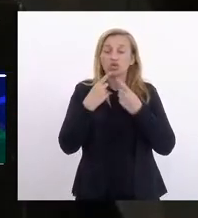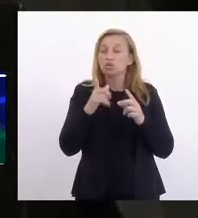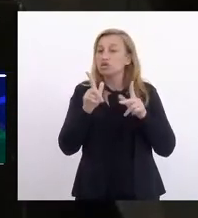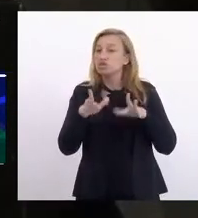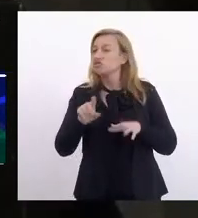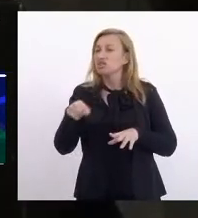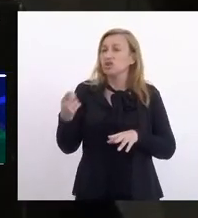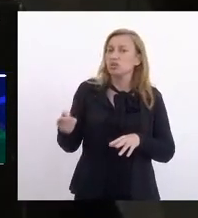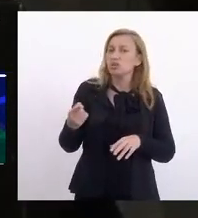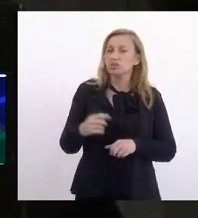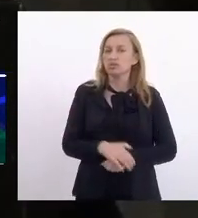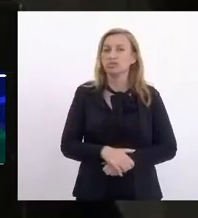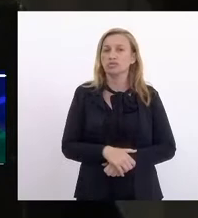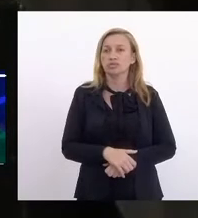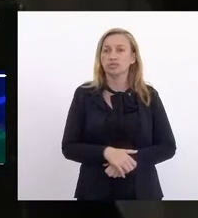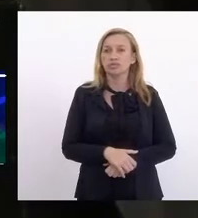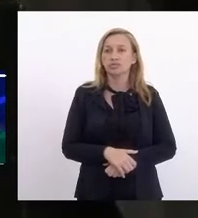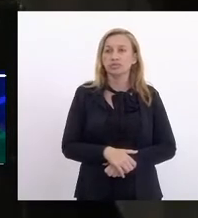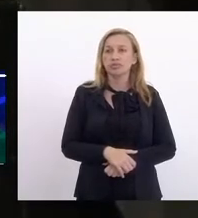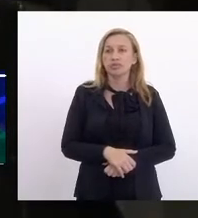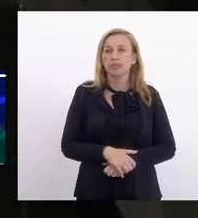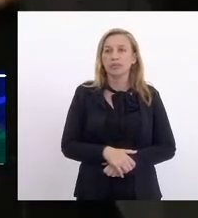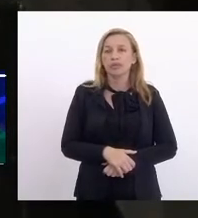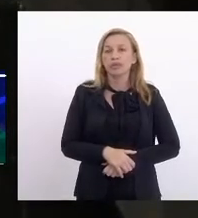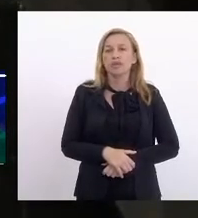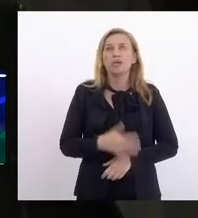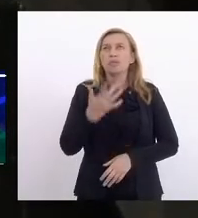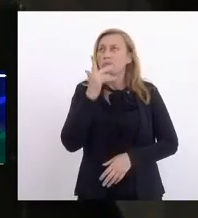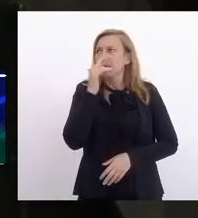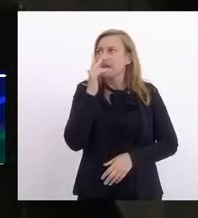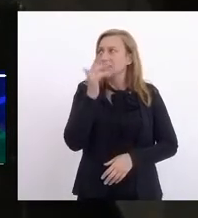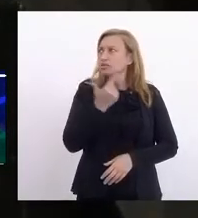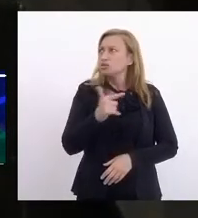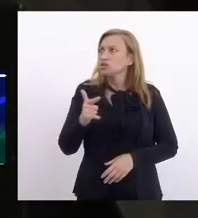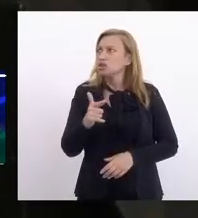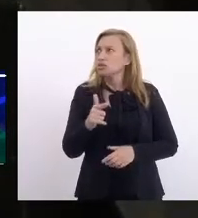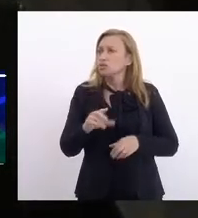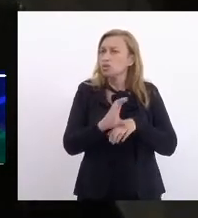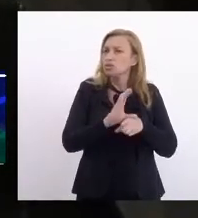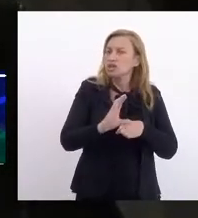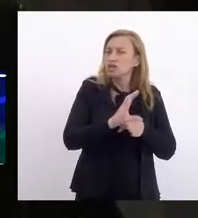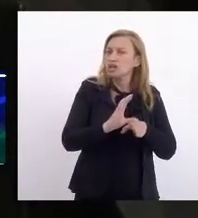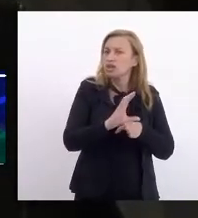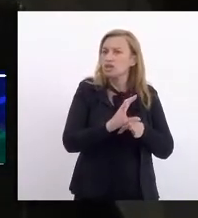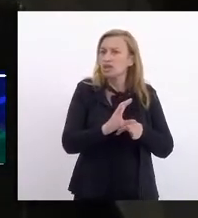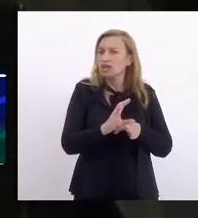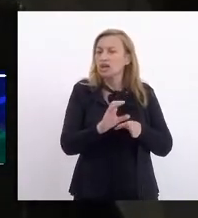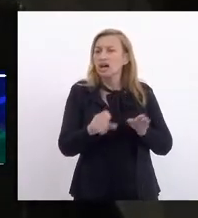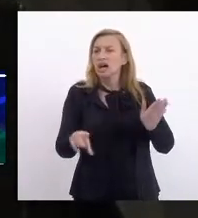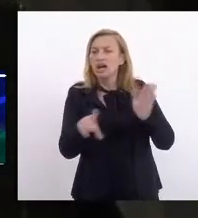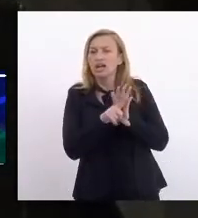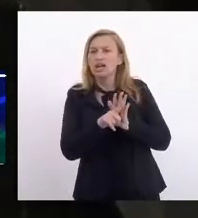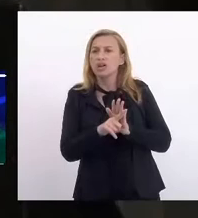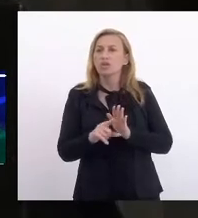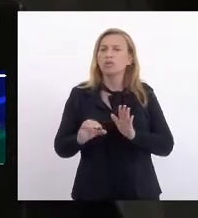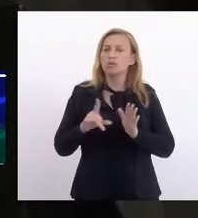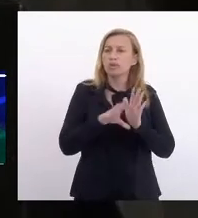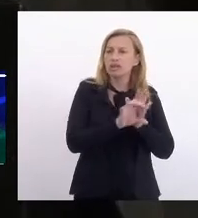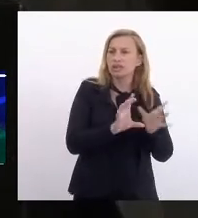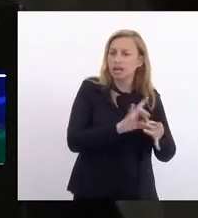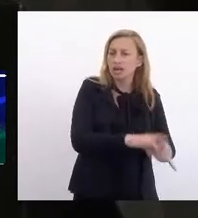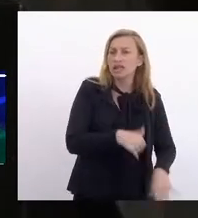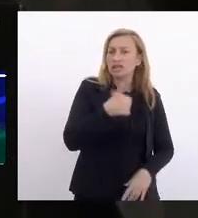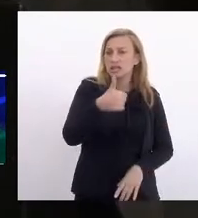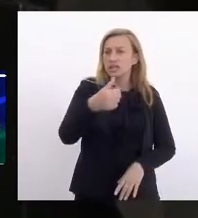completamente outro, deputada enfermeira Rejane. Parece que não existe conselho de supervisão do regime, parece que não existe a lei complementar 178,